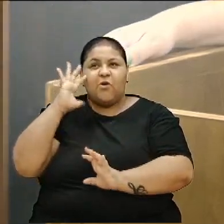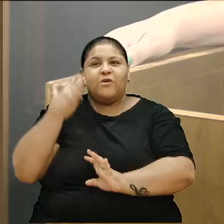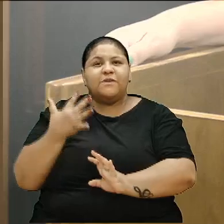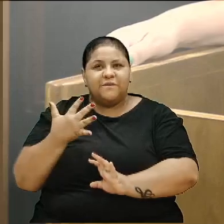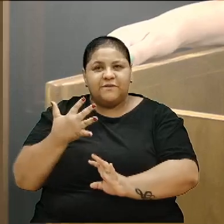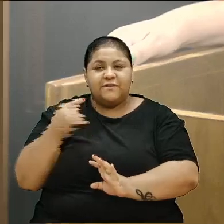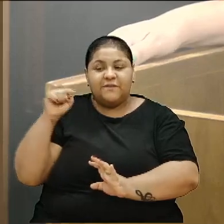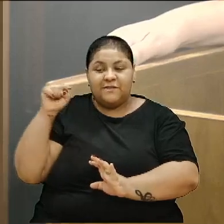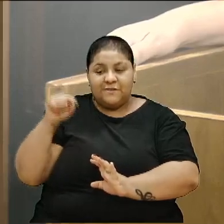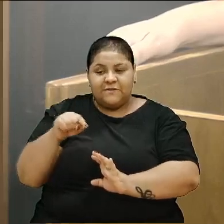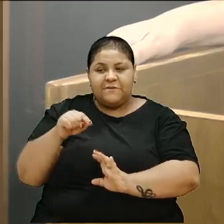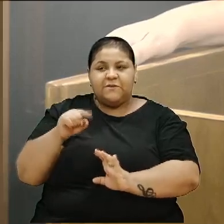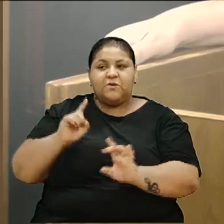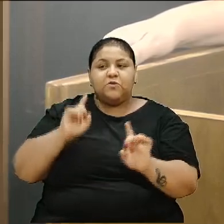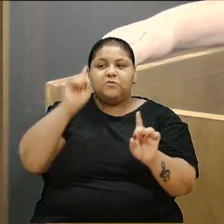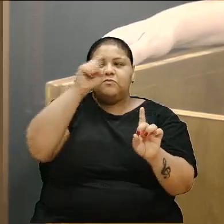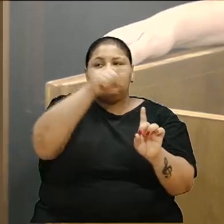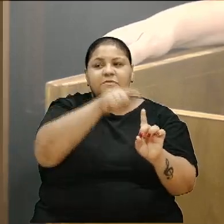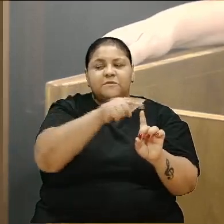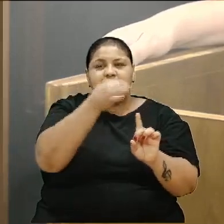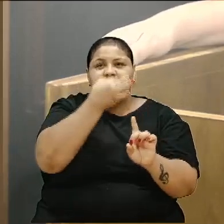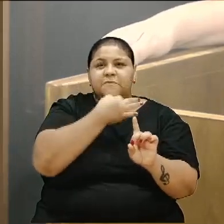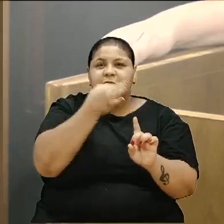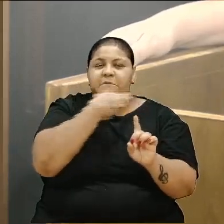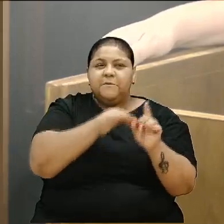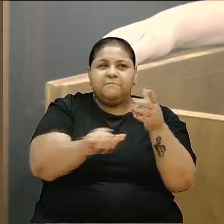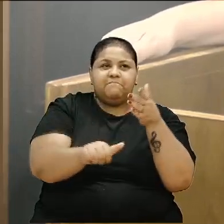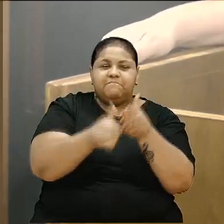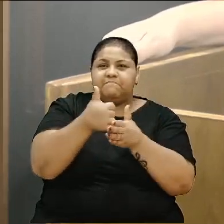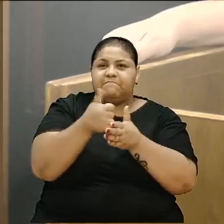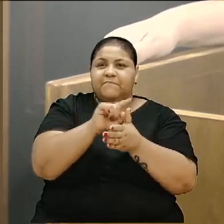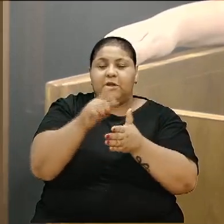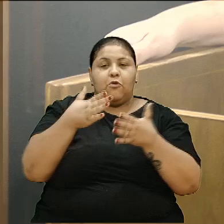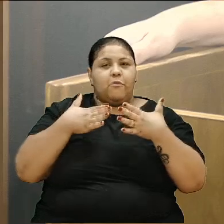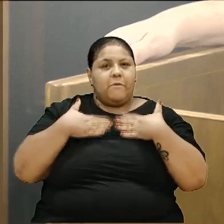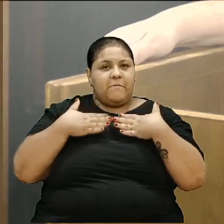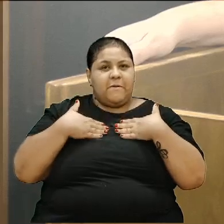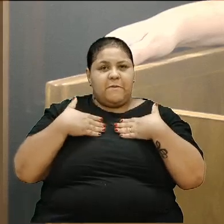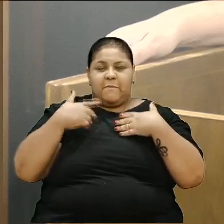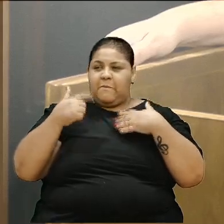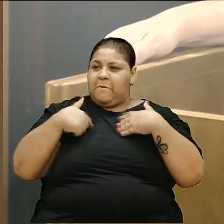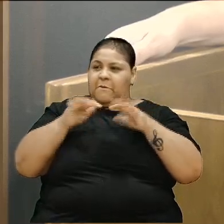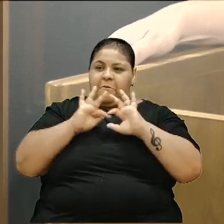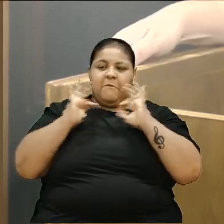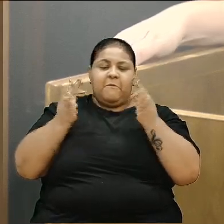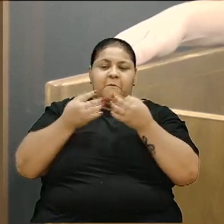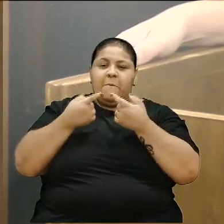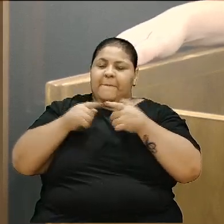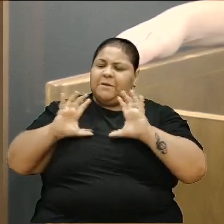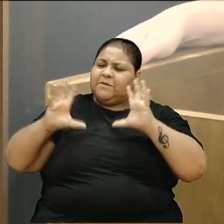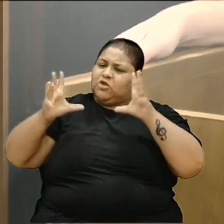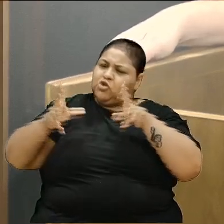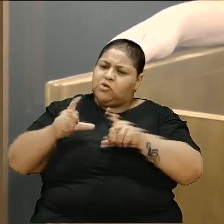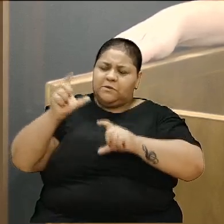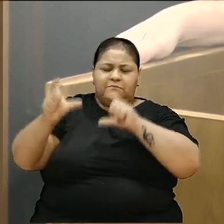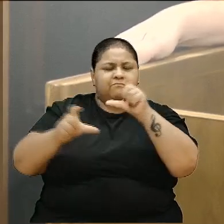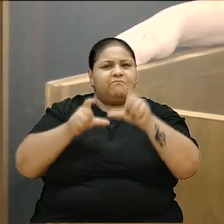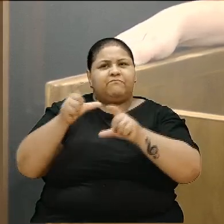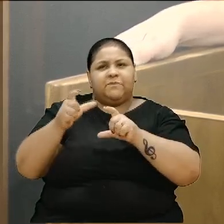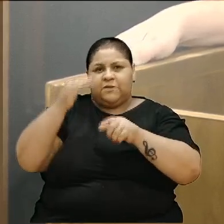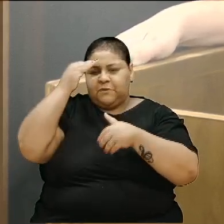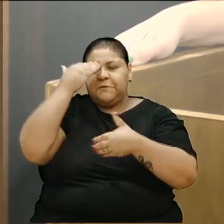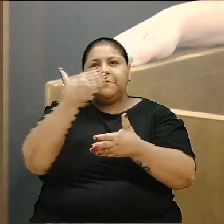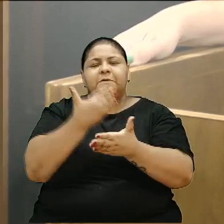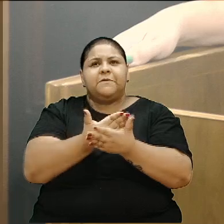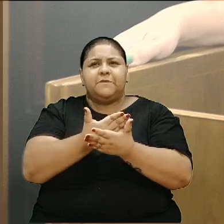é esse o nosso propósito, né? É uma Caxias melhor, não para mim, para minha família, mas para todas as pessoas que